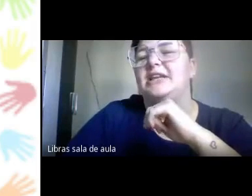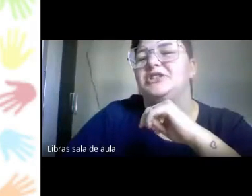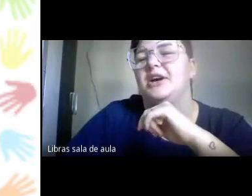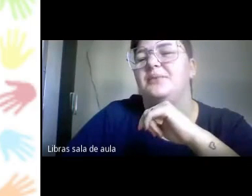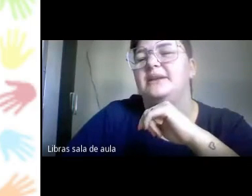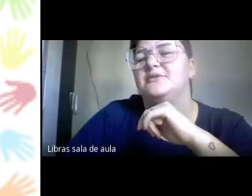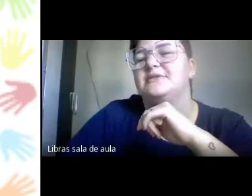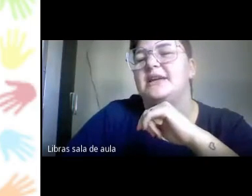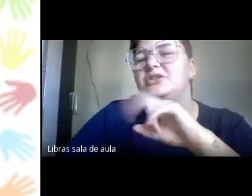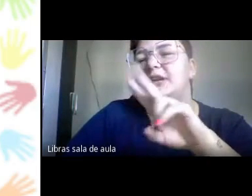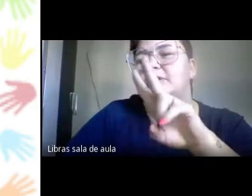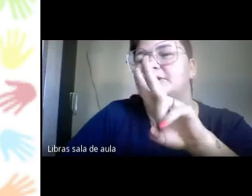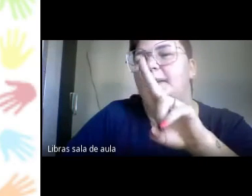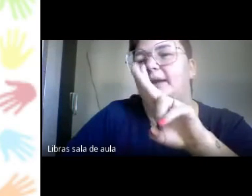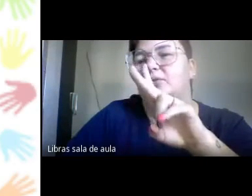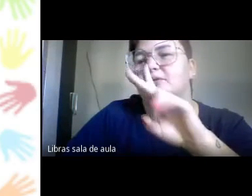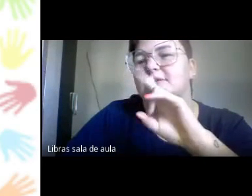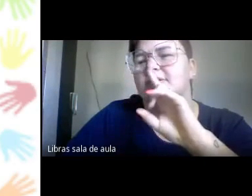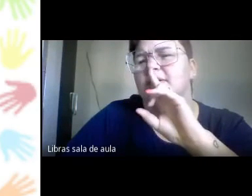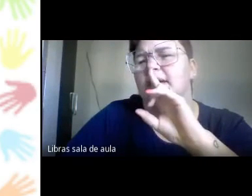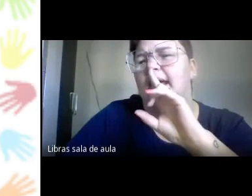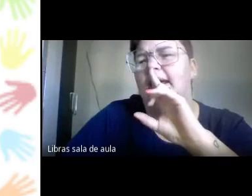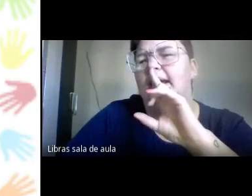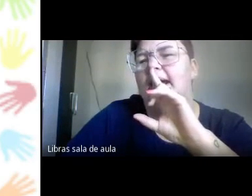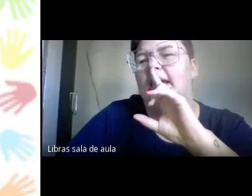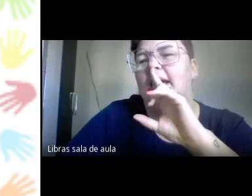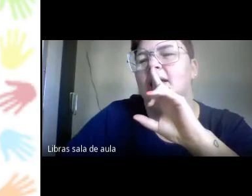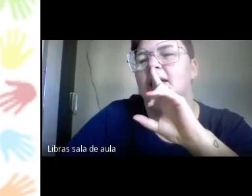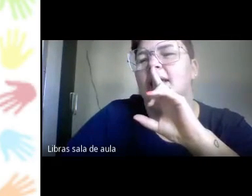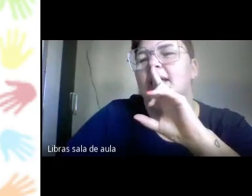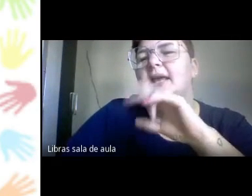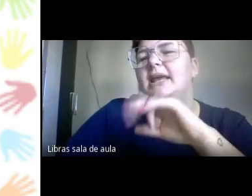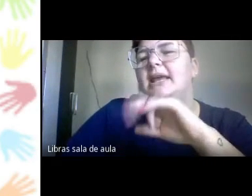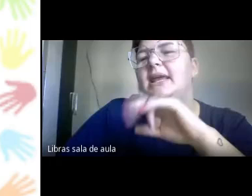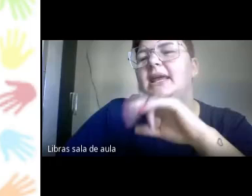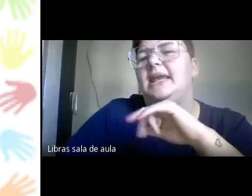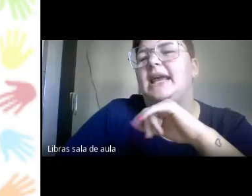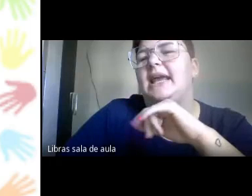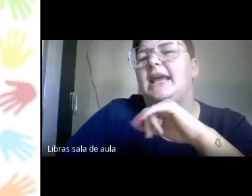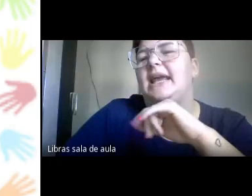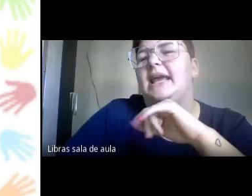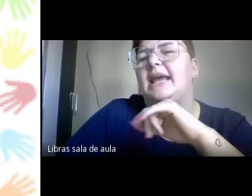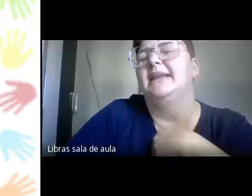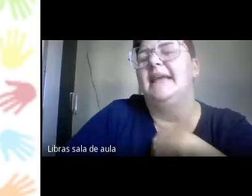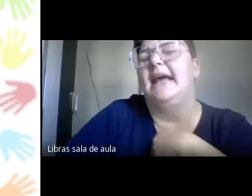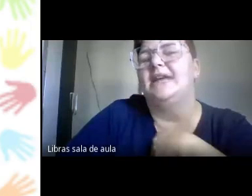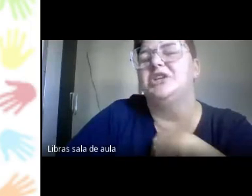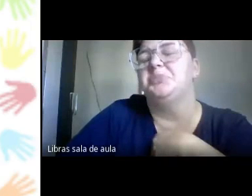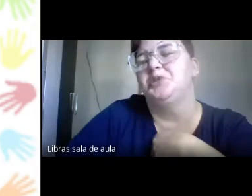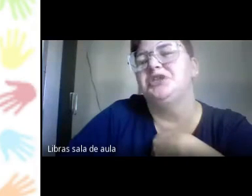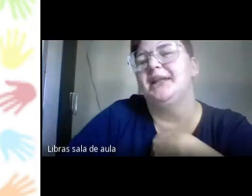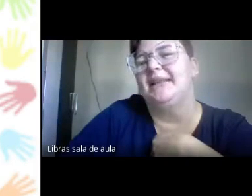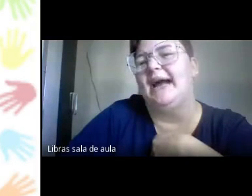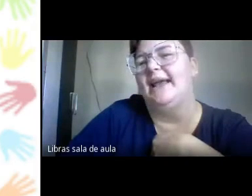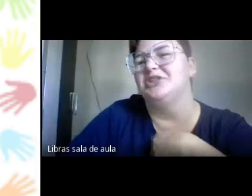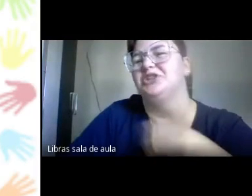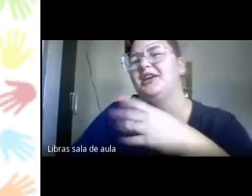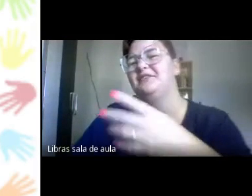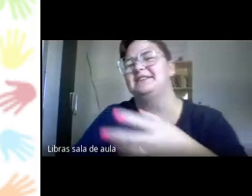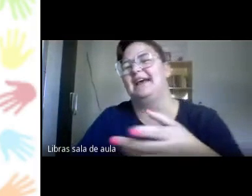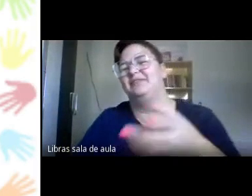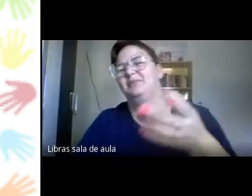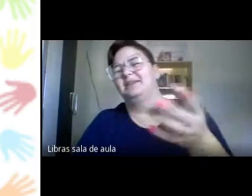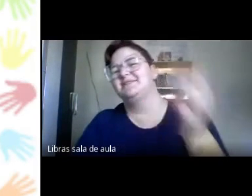de religião, ele nos cedia 2 períodos, era, né, Karina? E aí a gente podia entrar e a